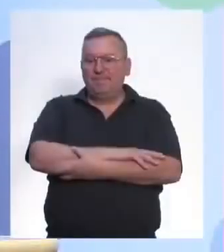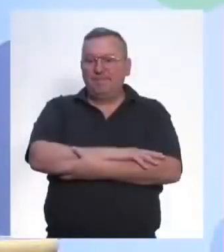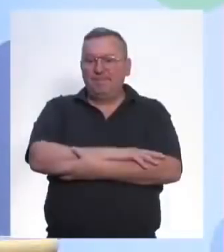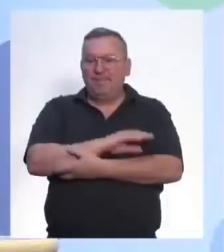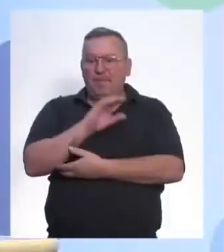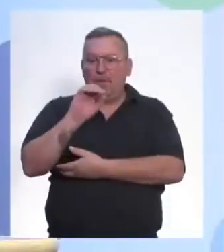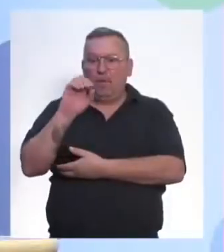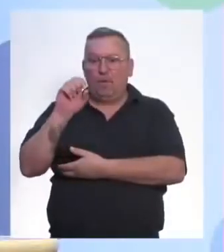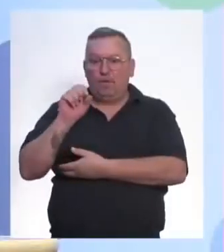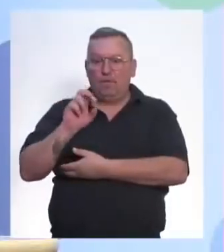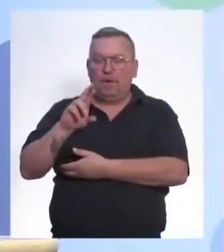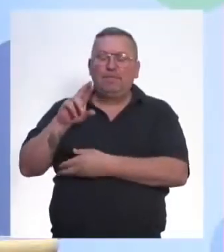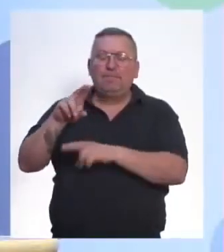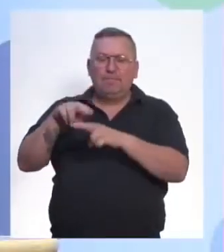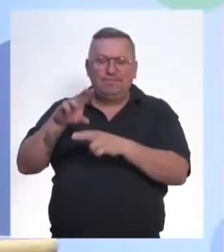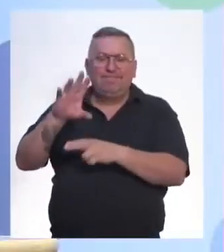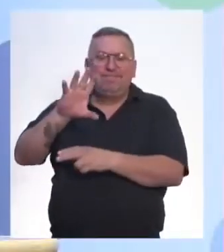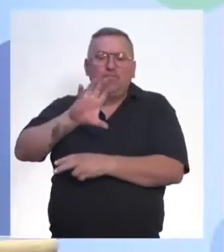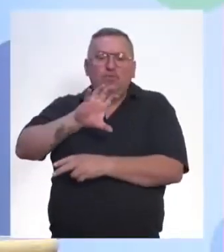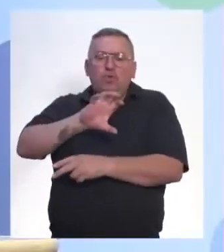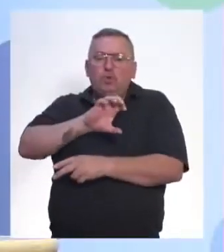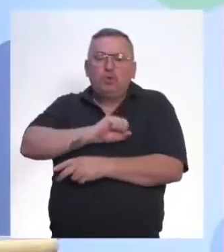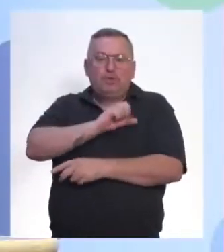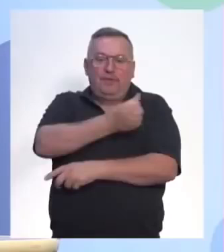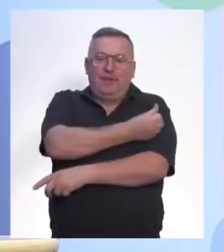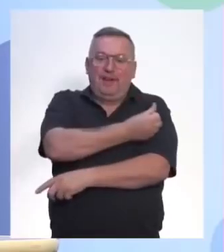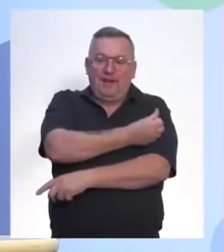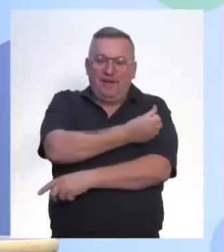Osmar, por isso que eu amo o sexto ano, entendeu?